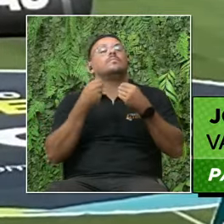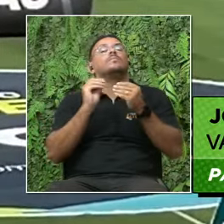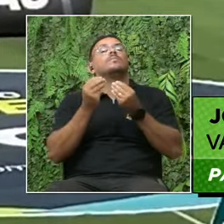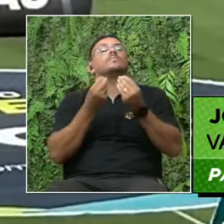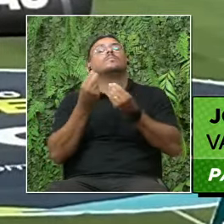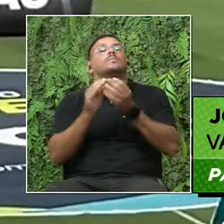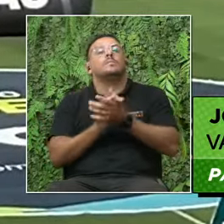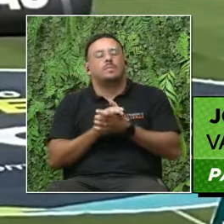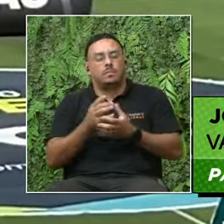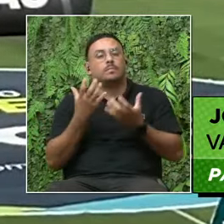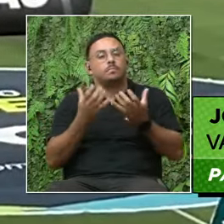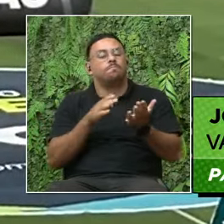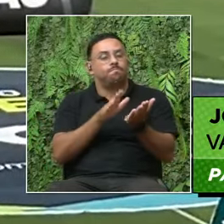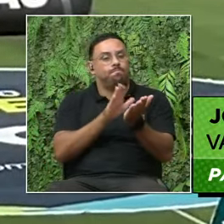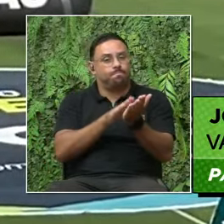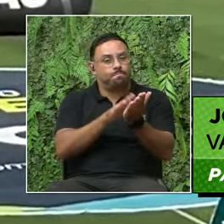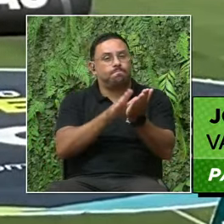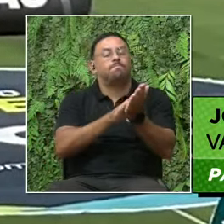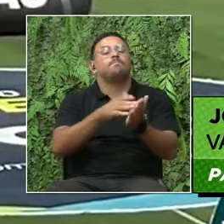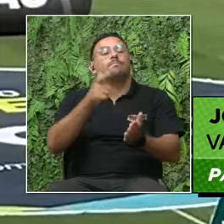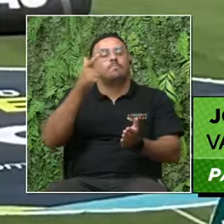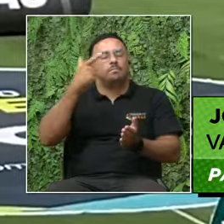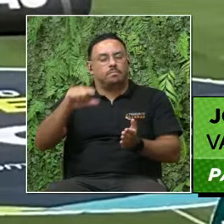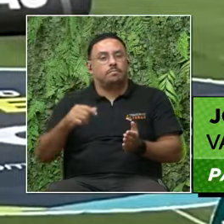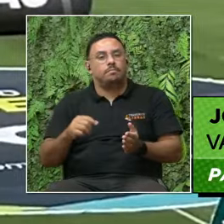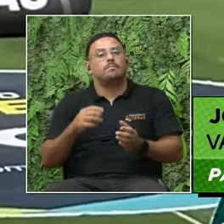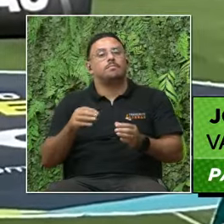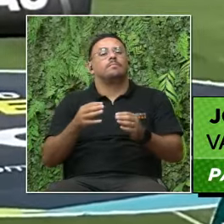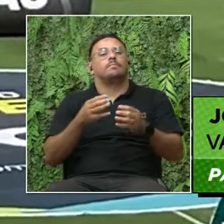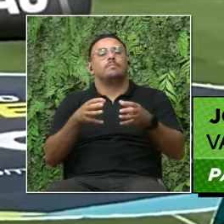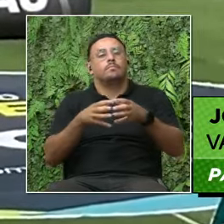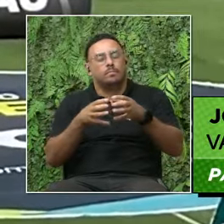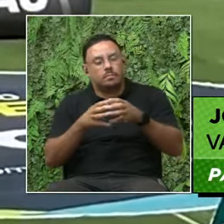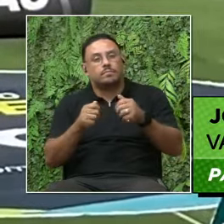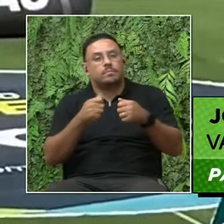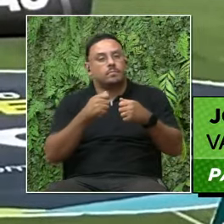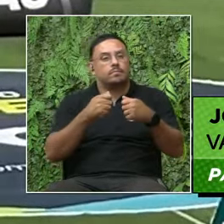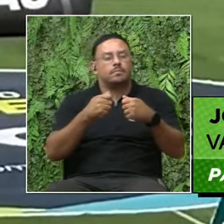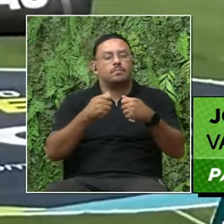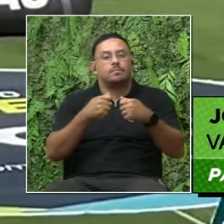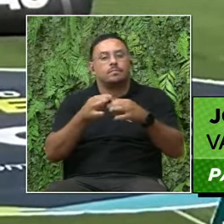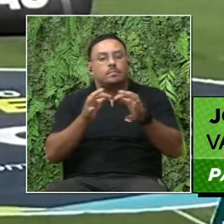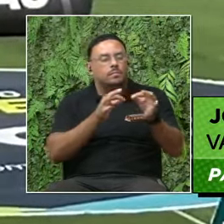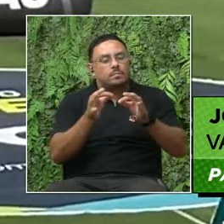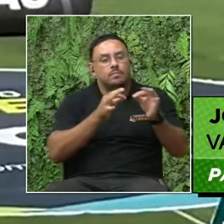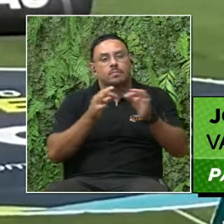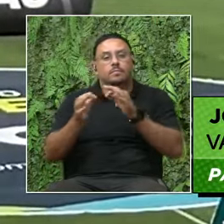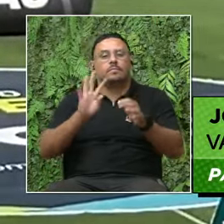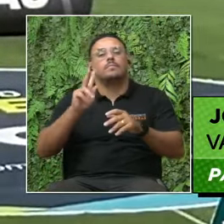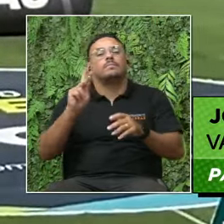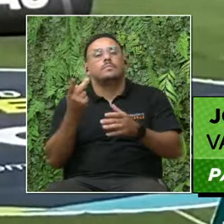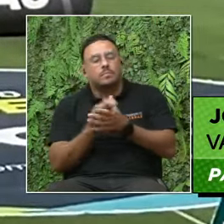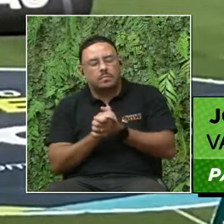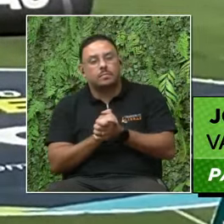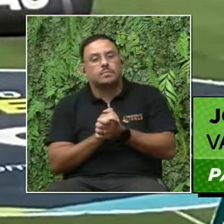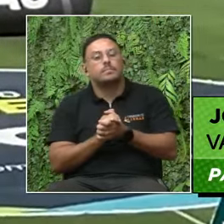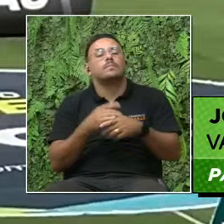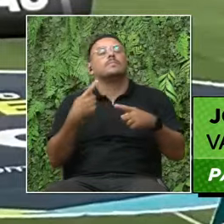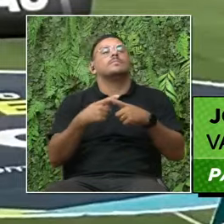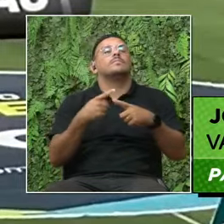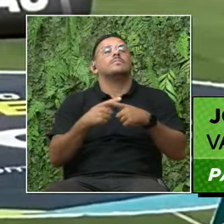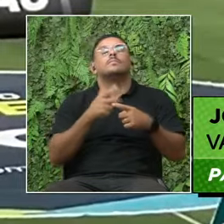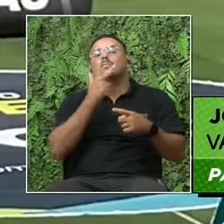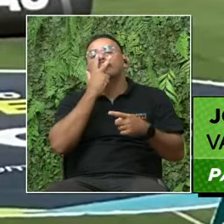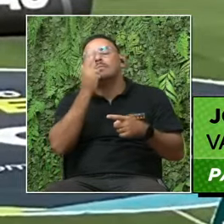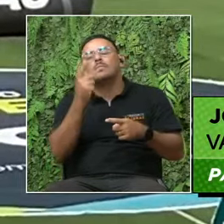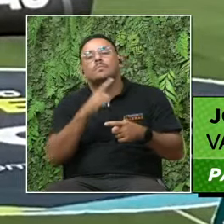viu Bob queria parabenizar mais uma vez a galera da administração de trânsito da capital de Belo Horizonte nossa porque o seguinte